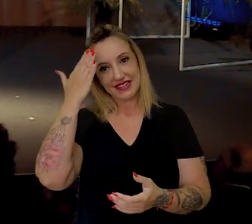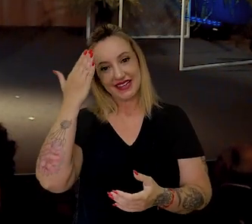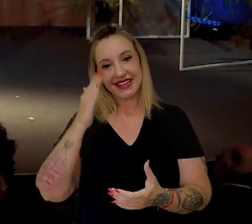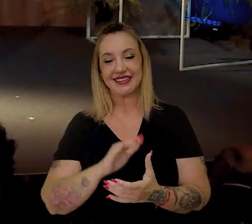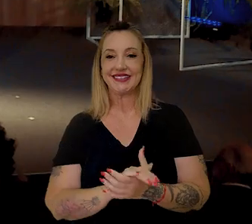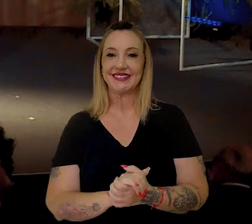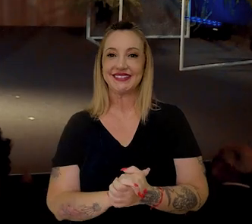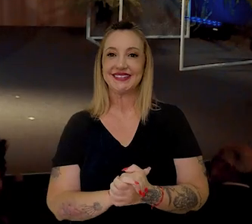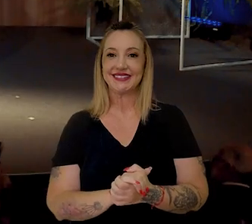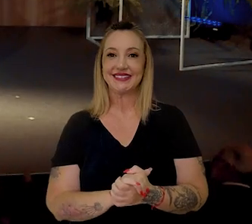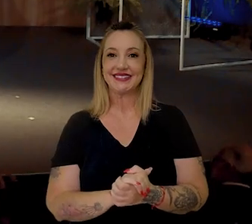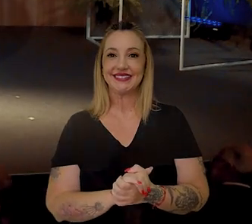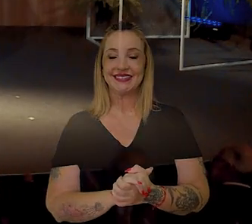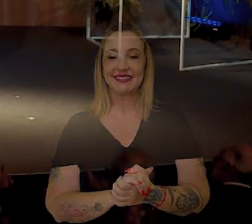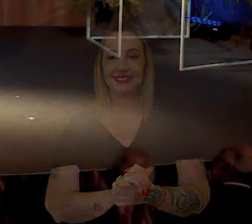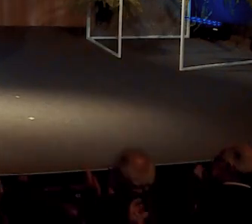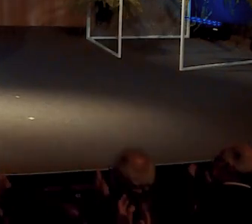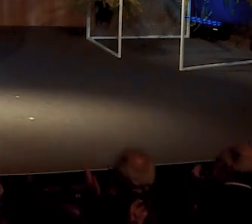pesso